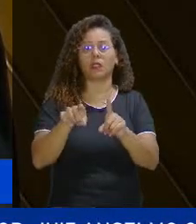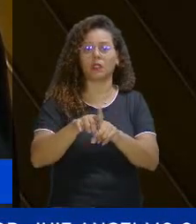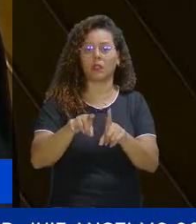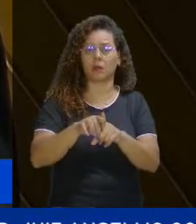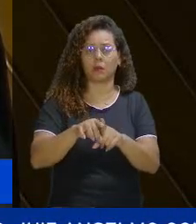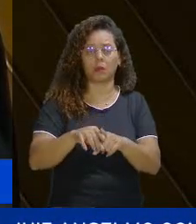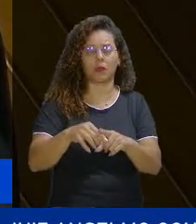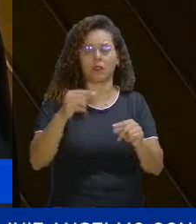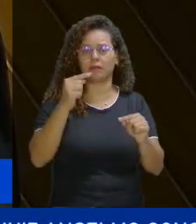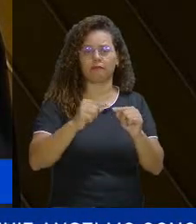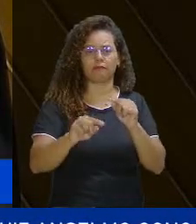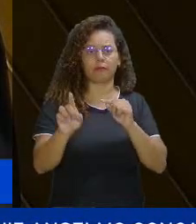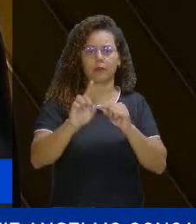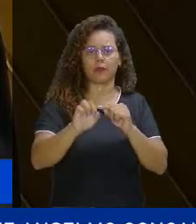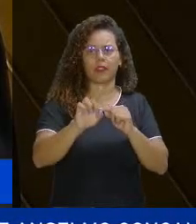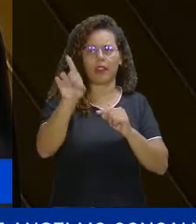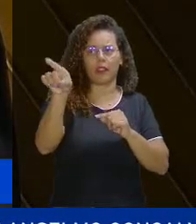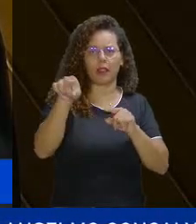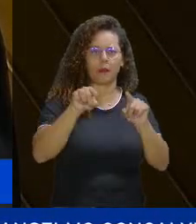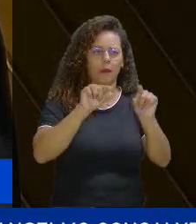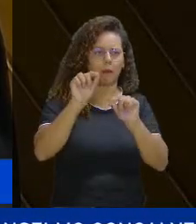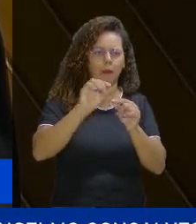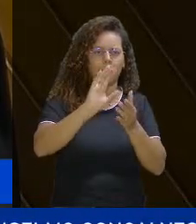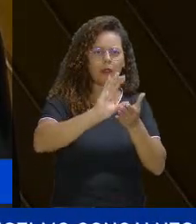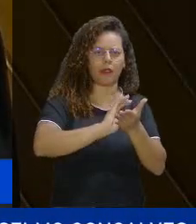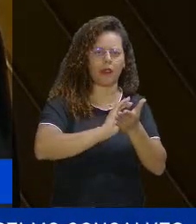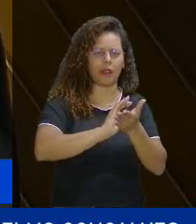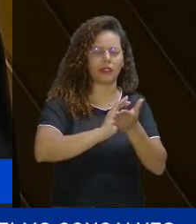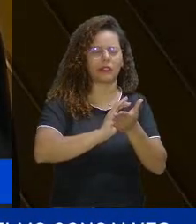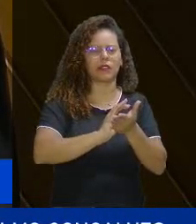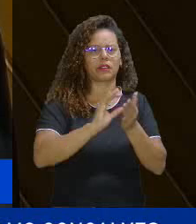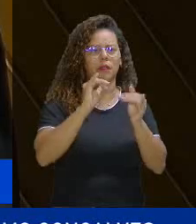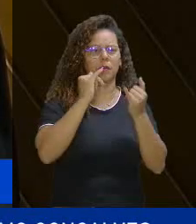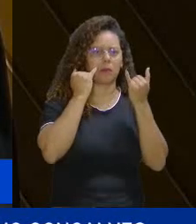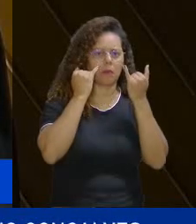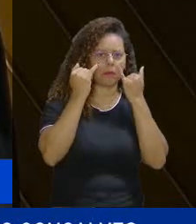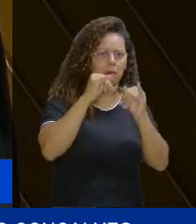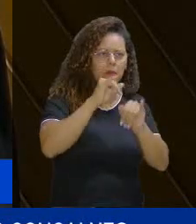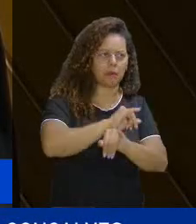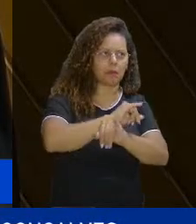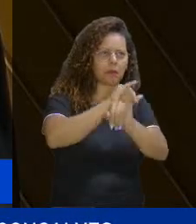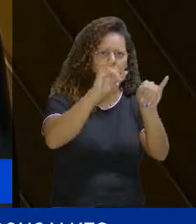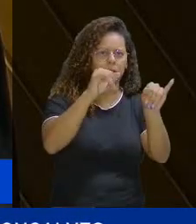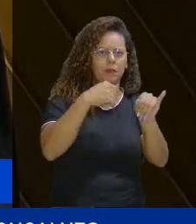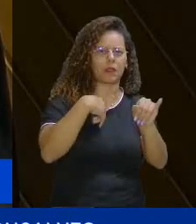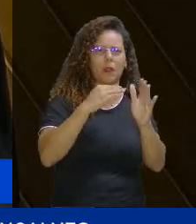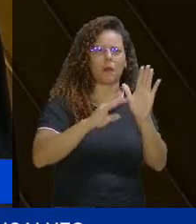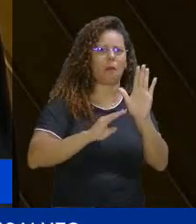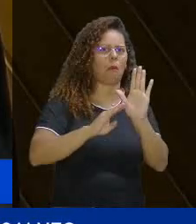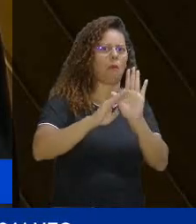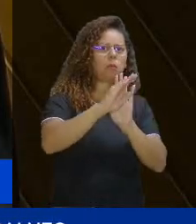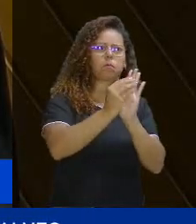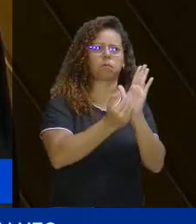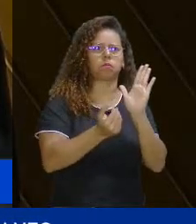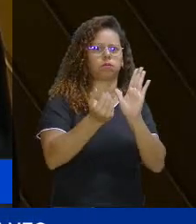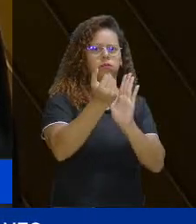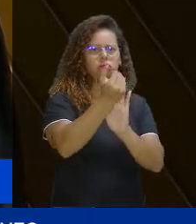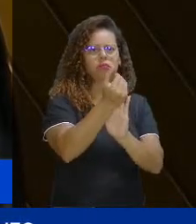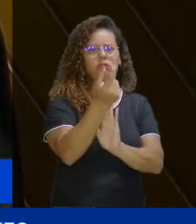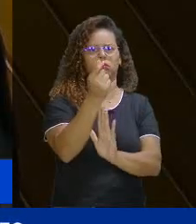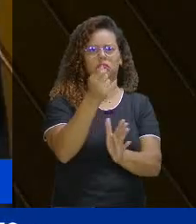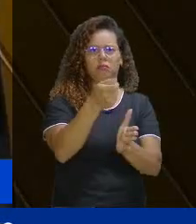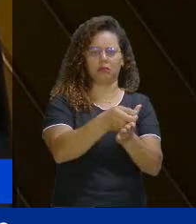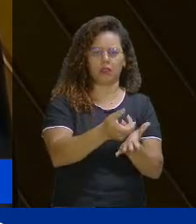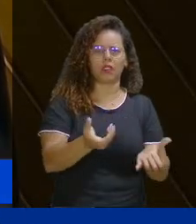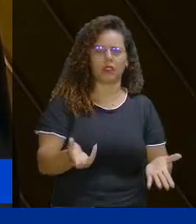irregularidade da contratação de serviços de marketing, argumentando que o valor contratado supera a média do mercado.